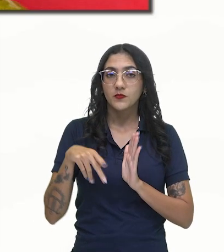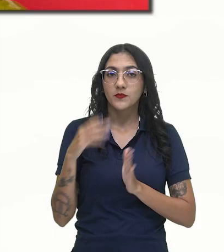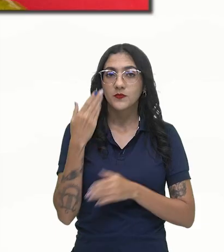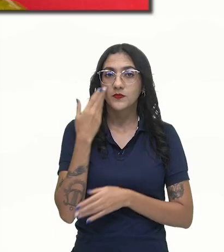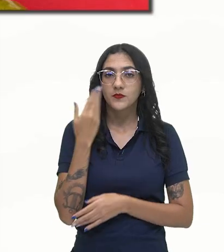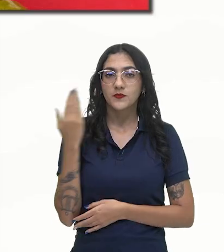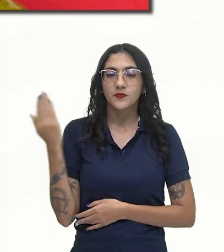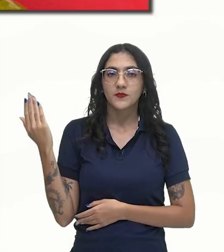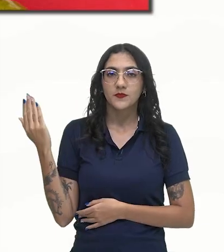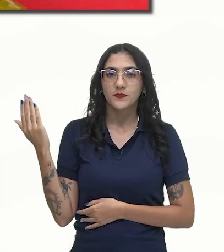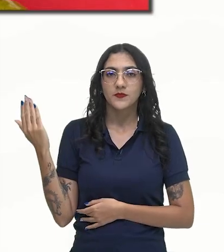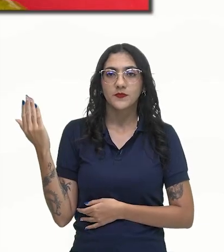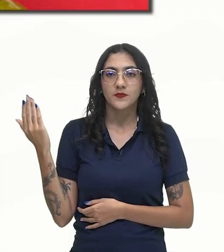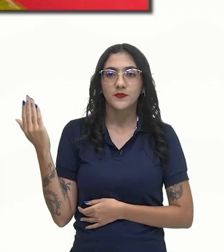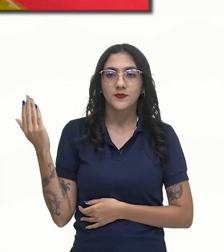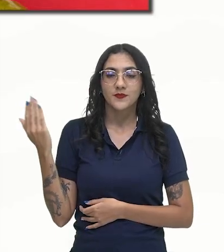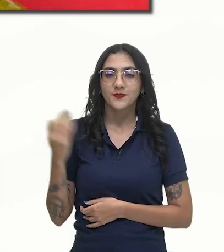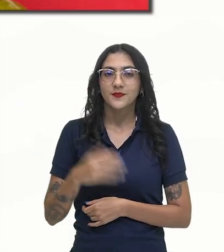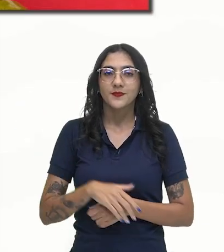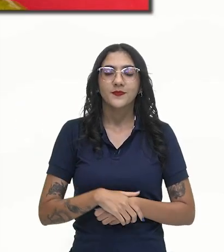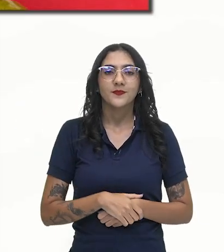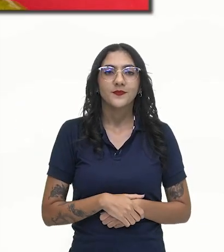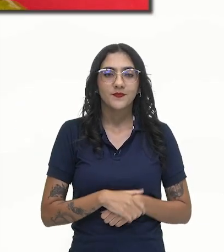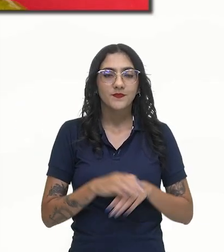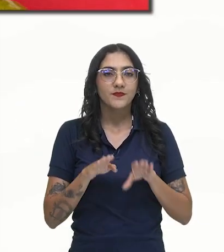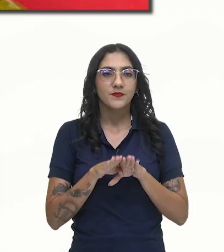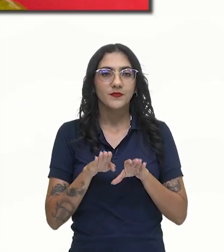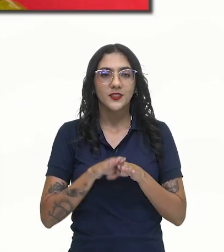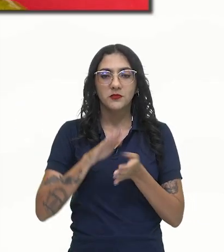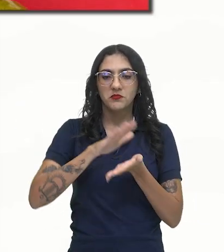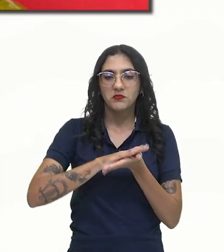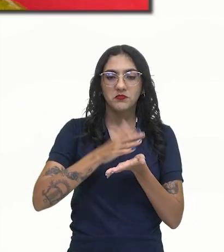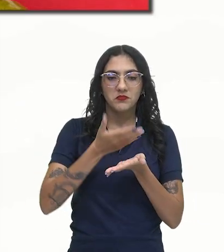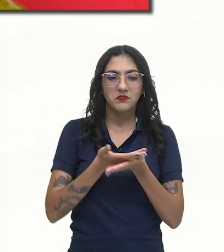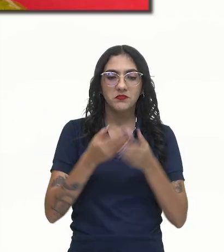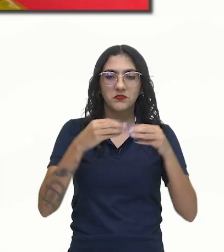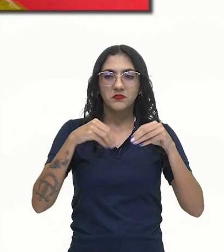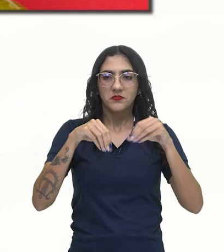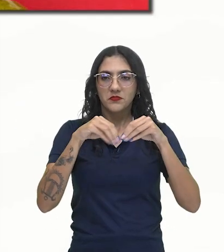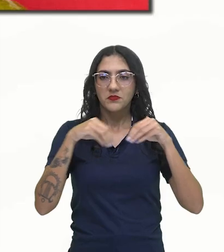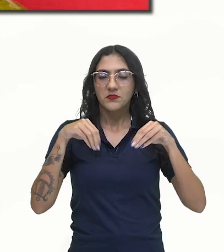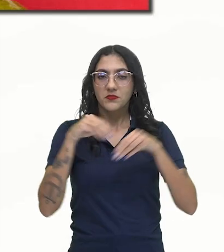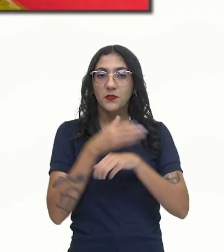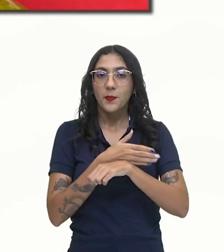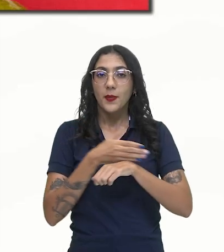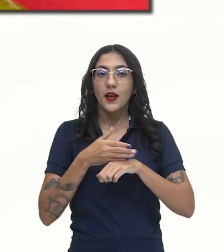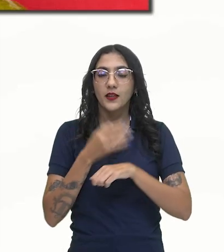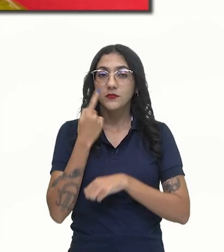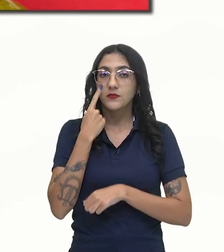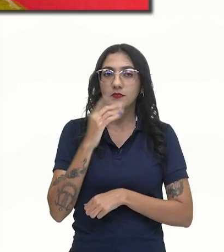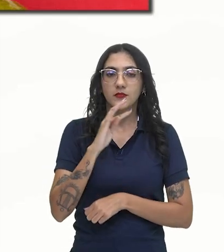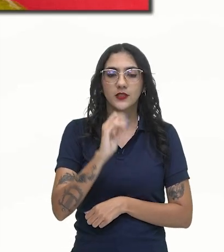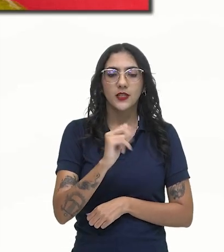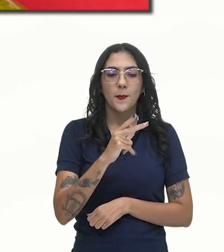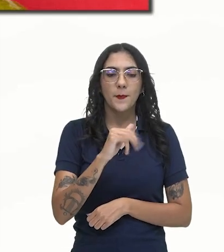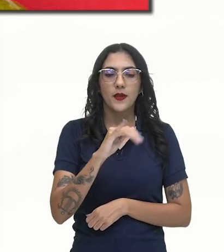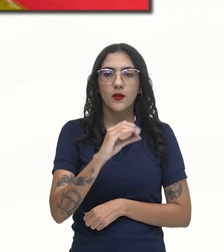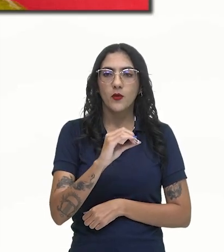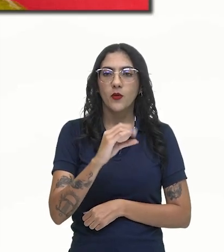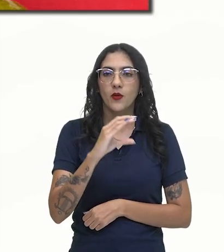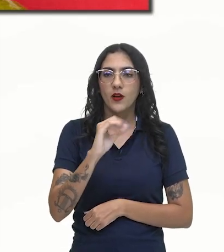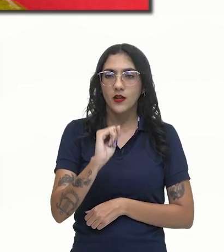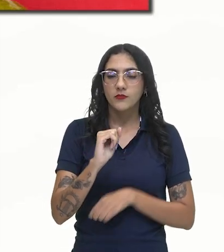o tapioca with tucumã. Vocês podem ver aí que a palavra tapioca também não é traduzida, assim